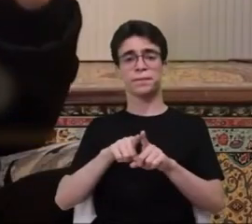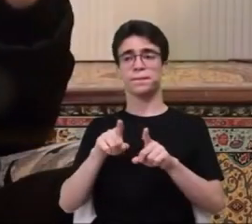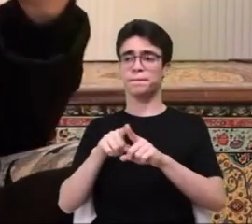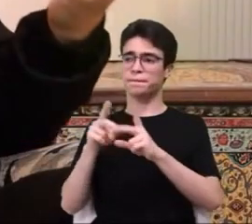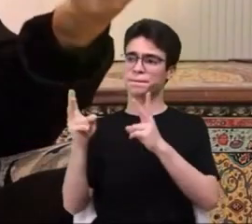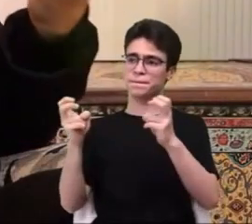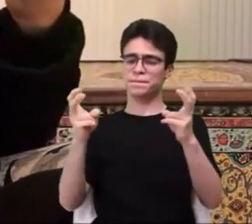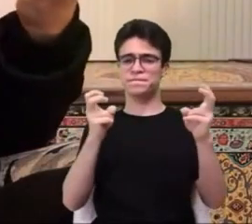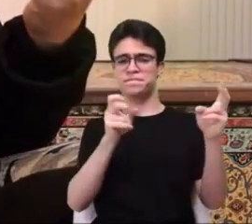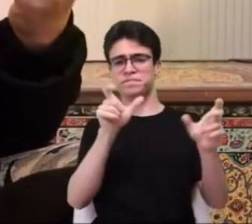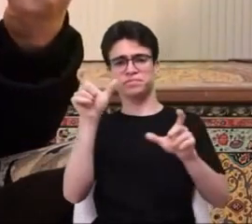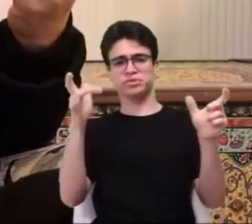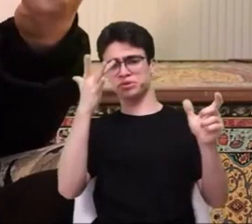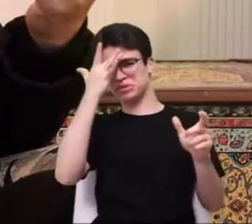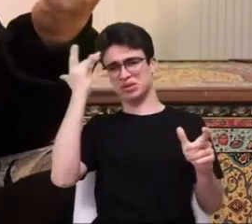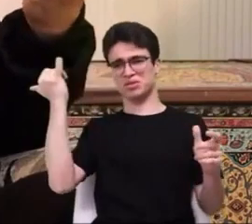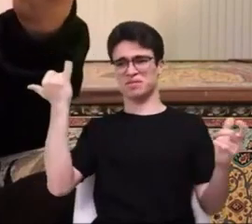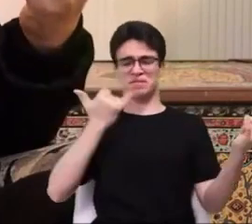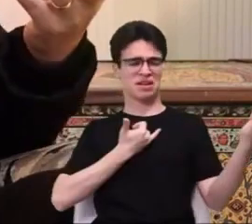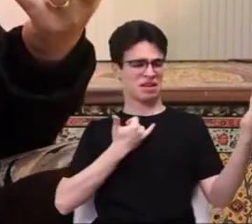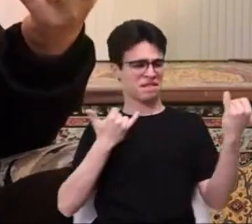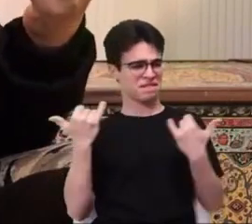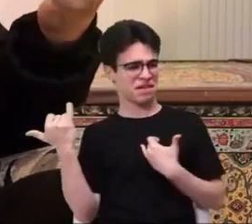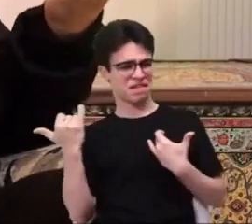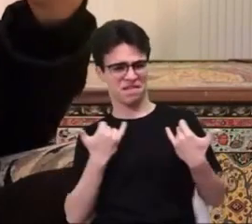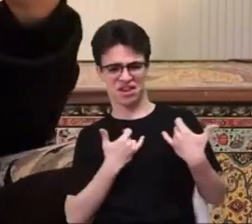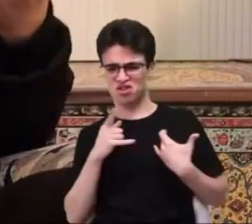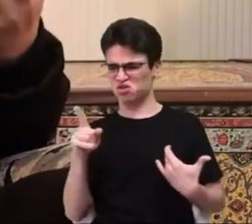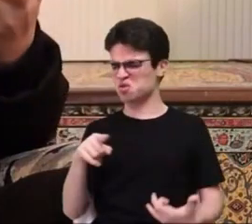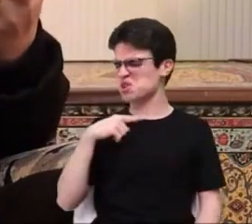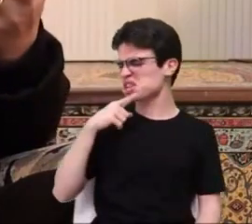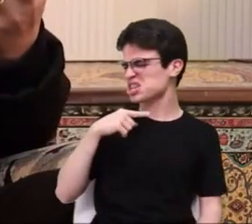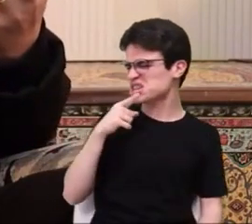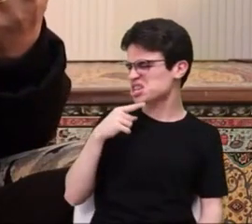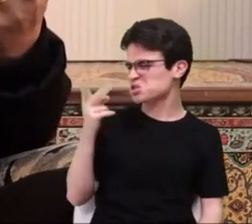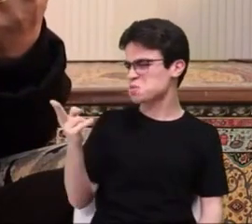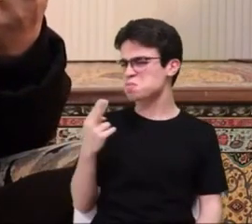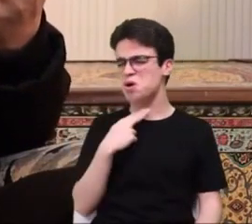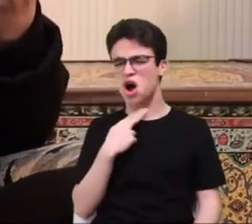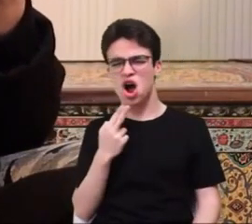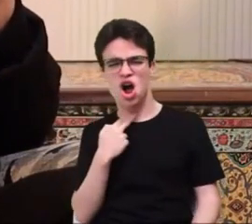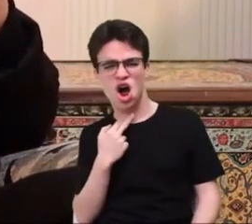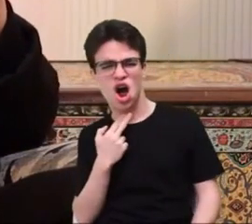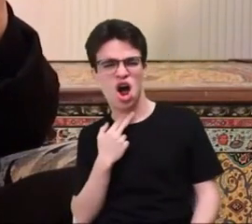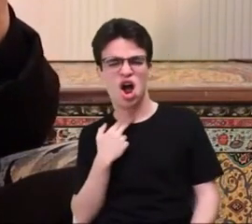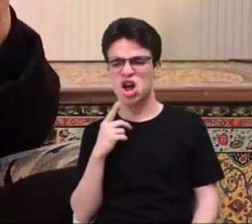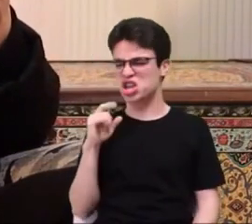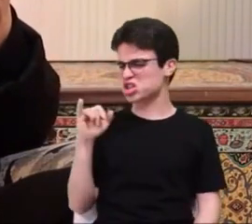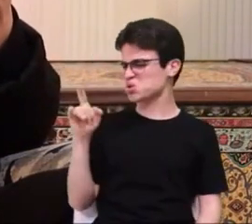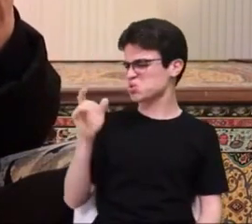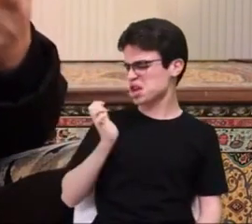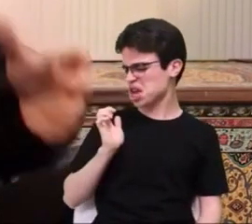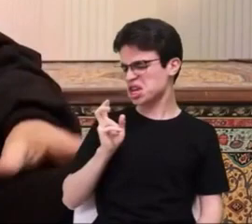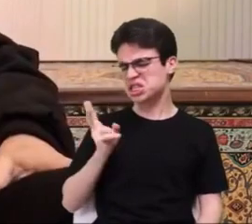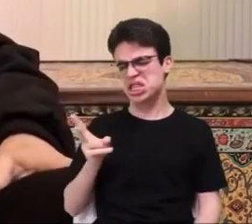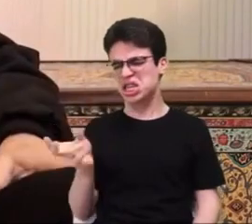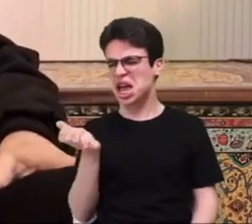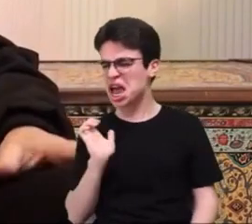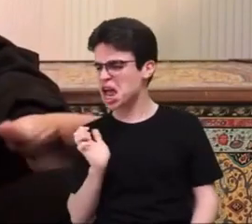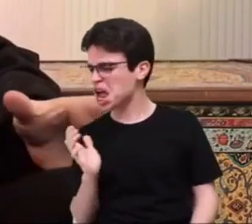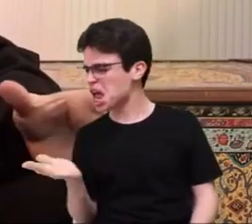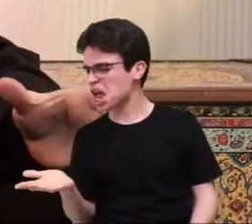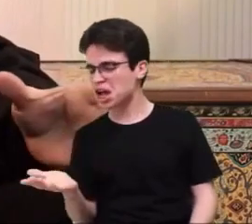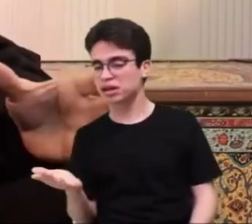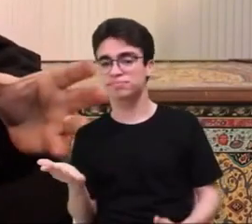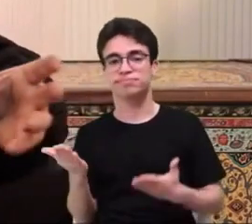ouvindo tantas vozes dizendo ao contrário, você não vai conseguir, você não pode. Né? Uma vez assim, sempre assim.